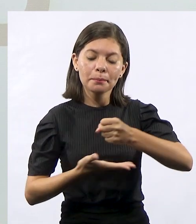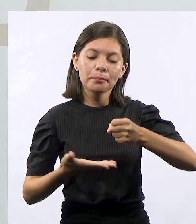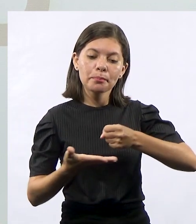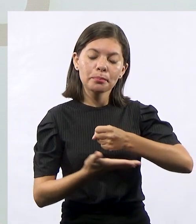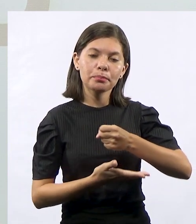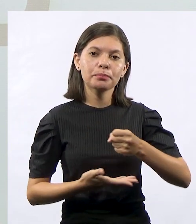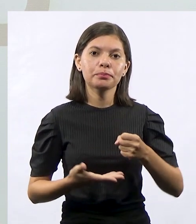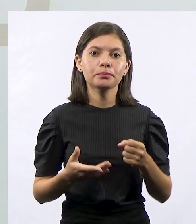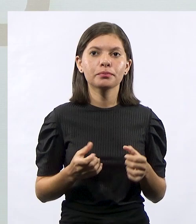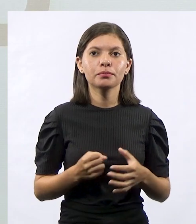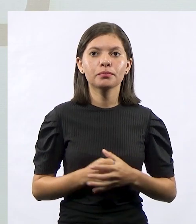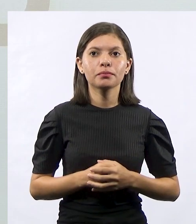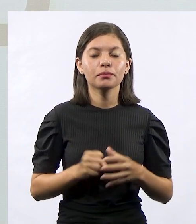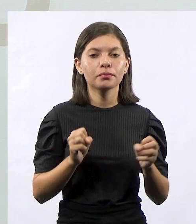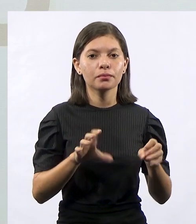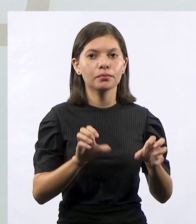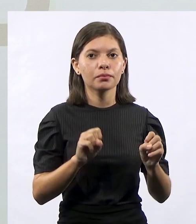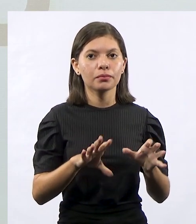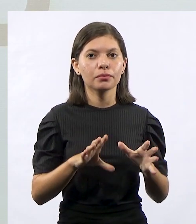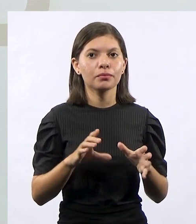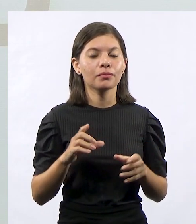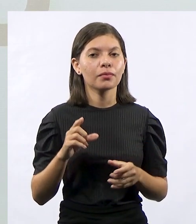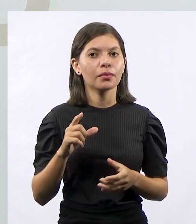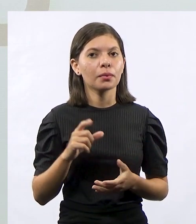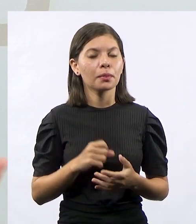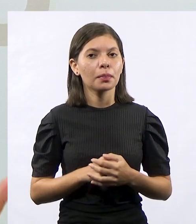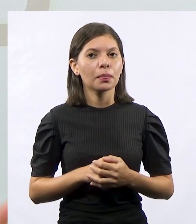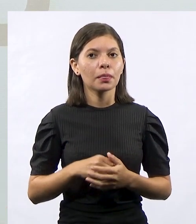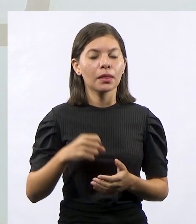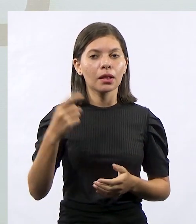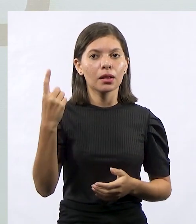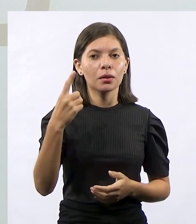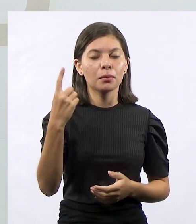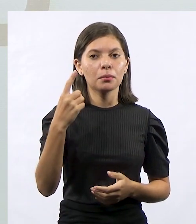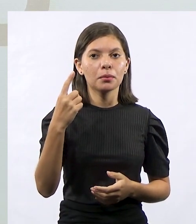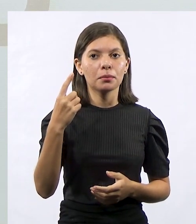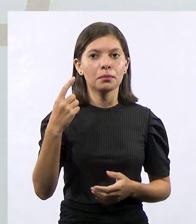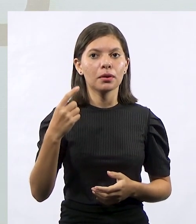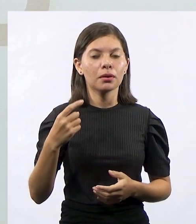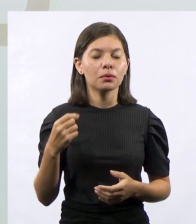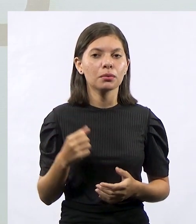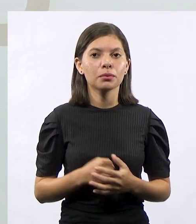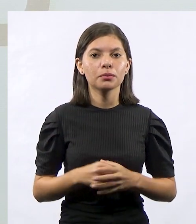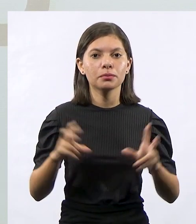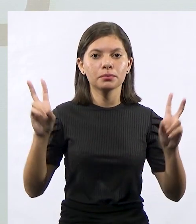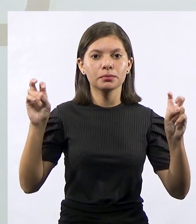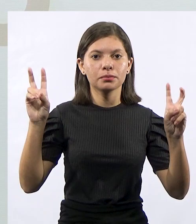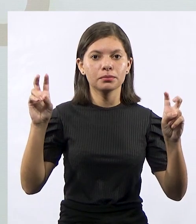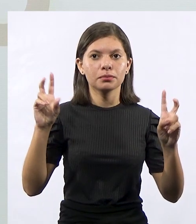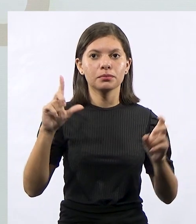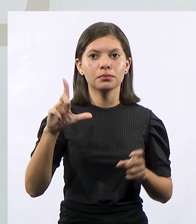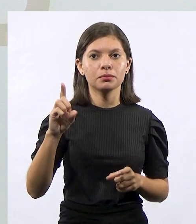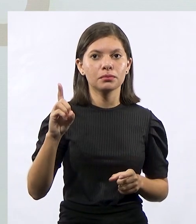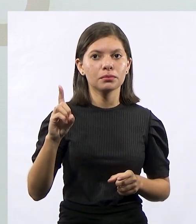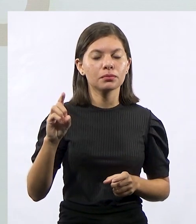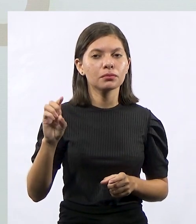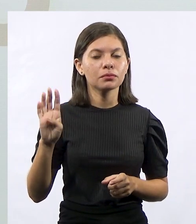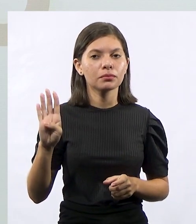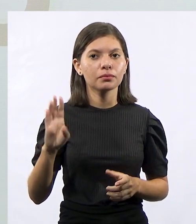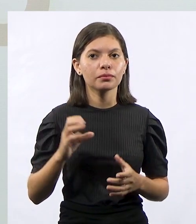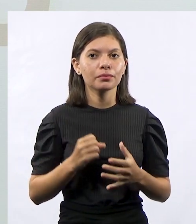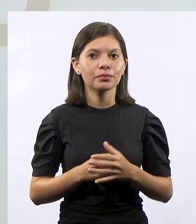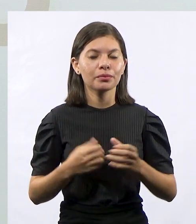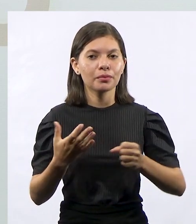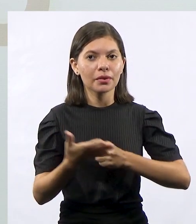da educação previstos na LDB e estão logo no primeiro título da LDB, que é dos princípios